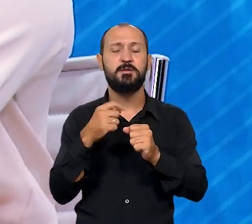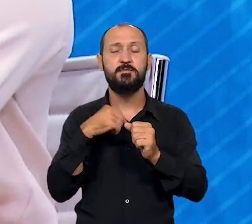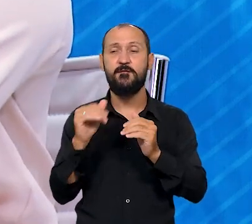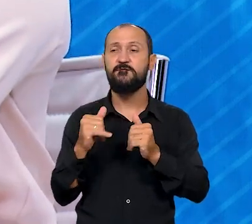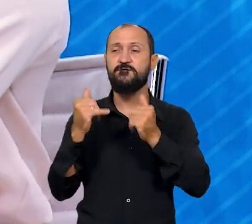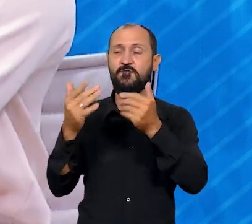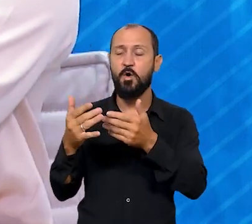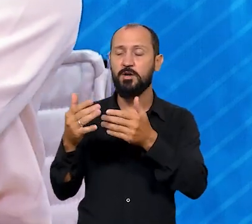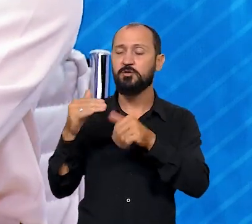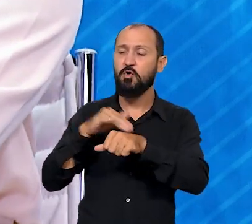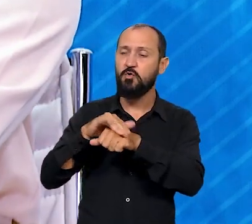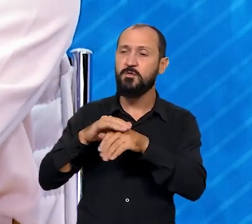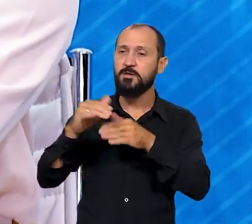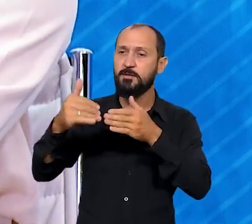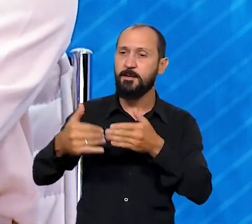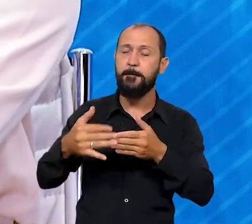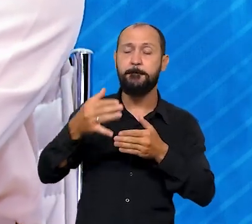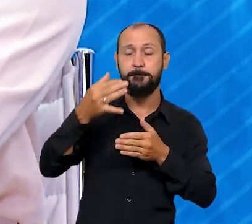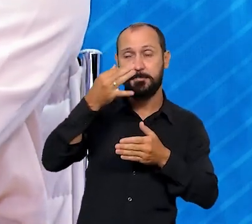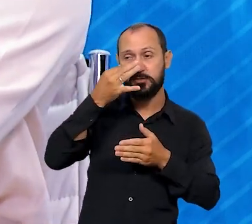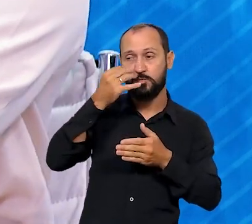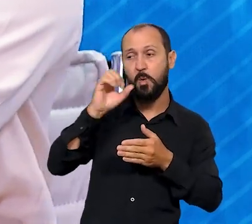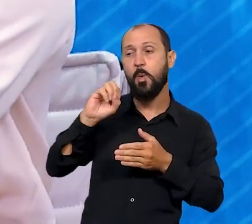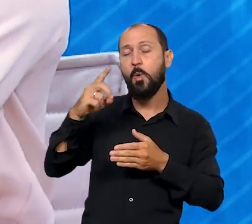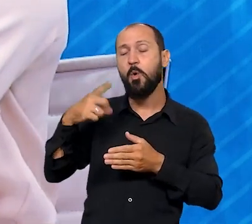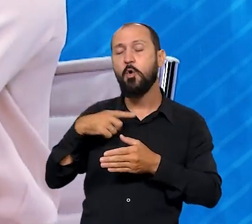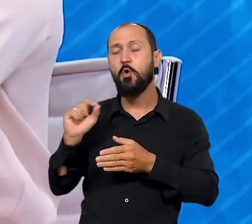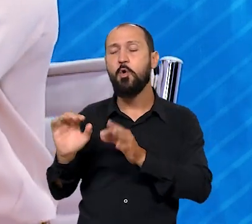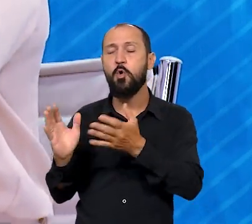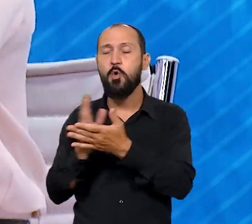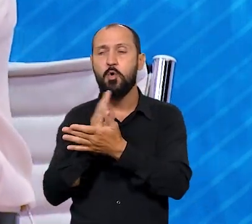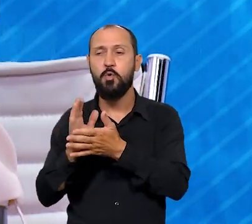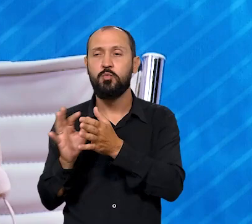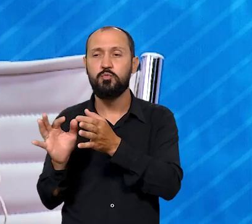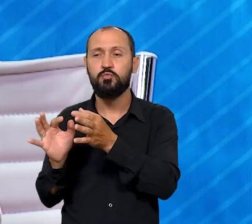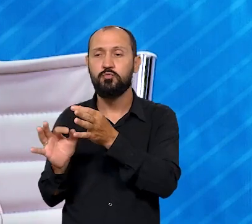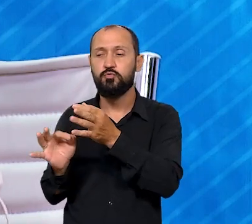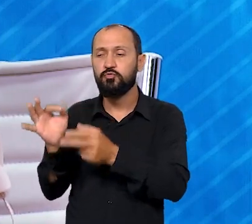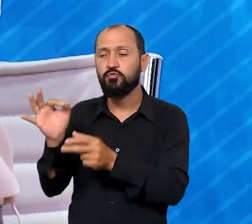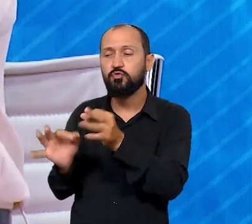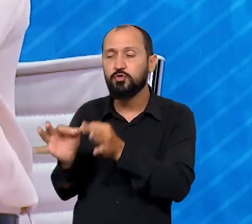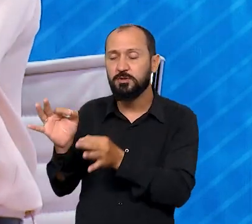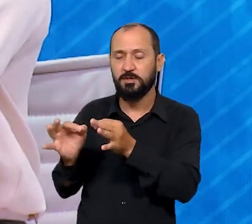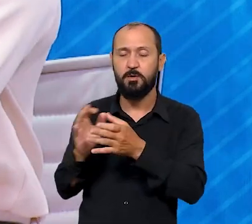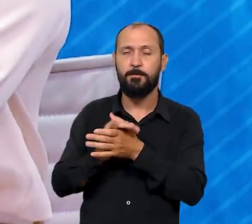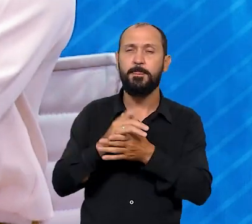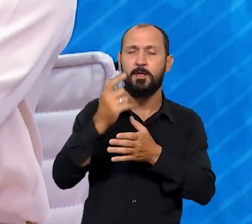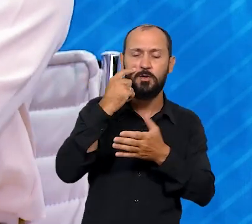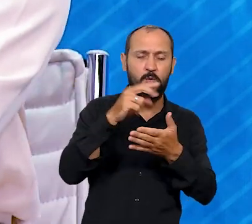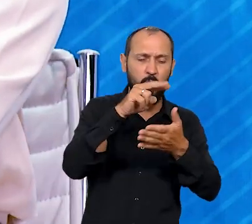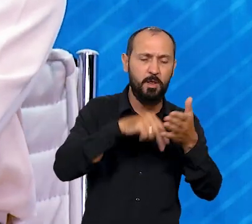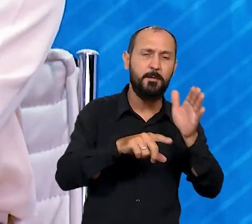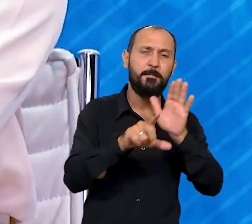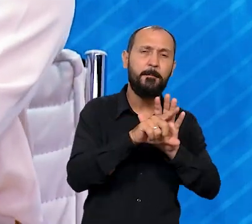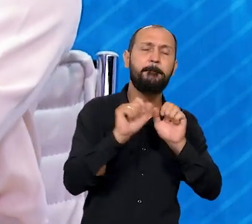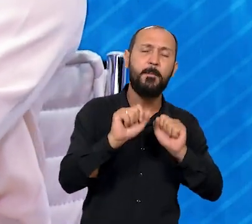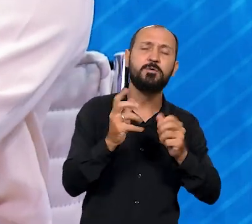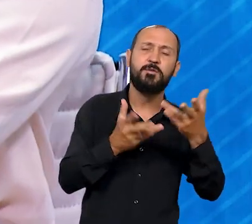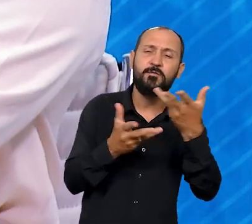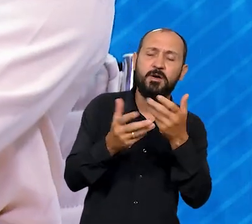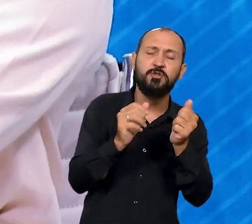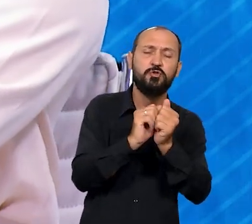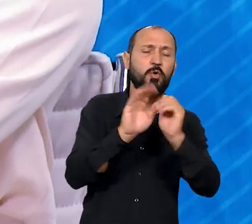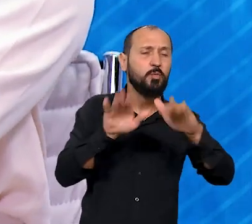de maneira extrajudicial ou é judicial? Porque eu li alguns pontos da lei e percebi que pode ser